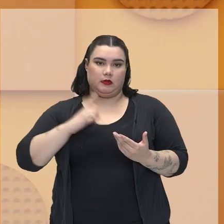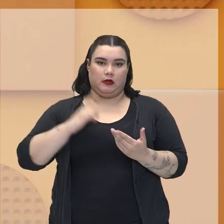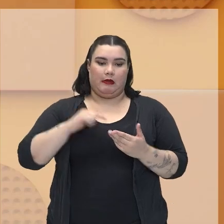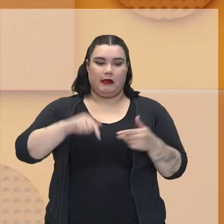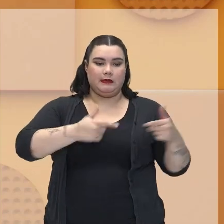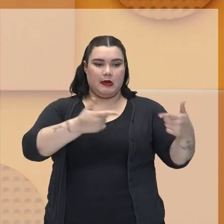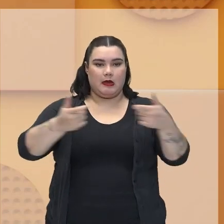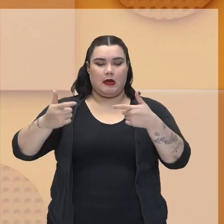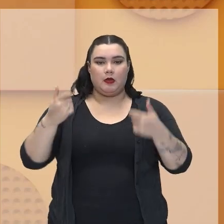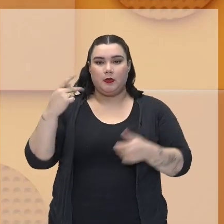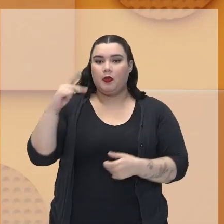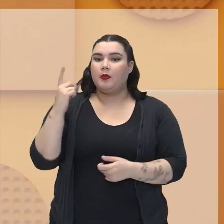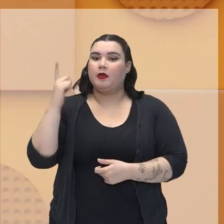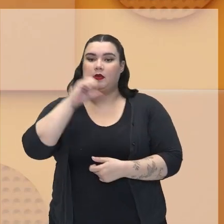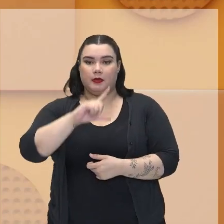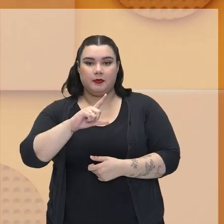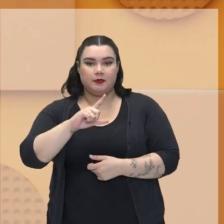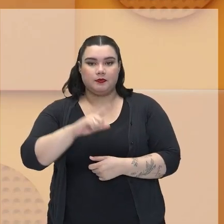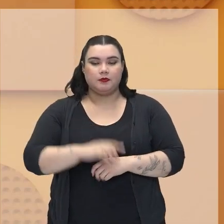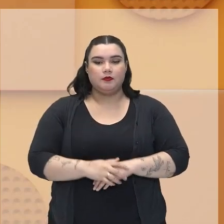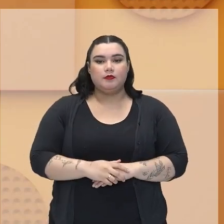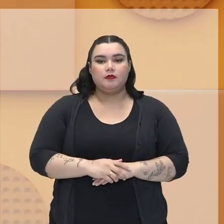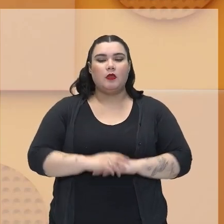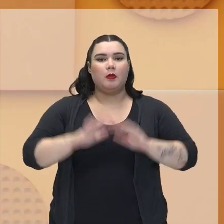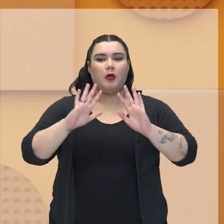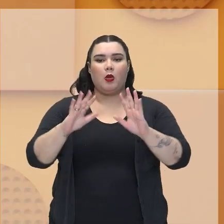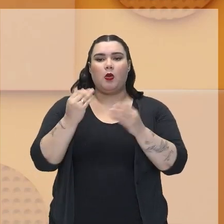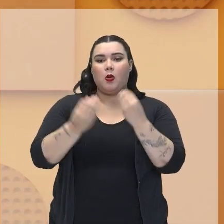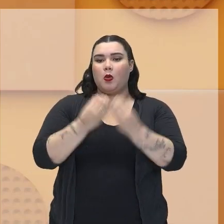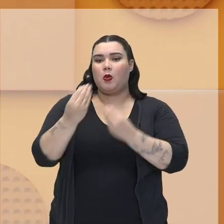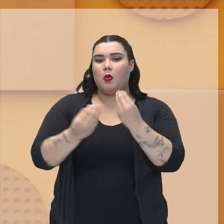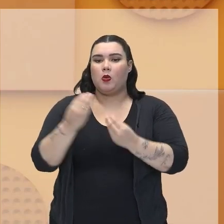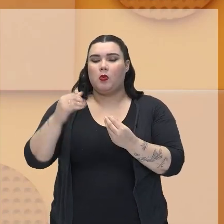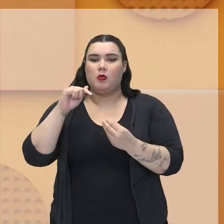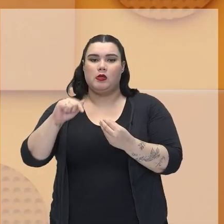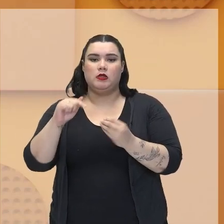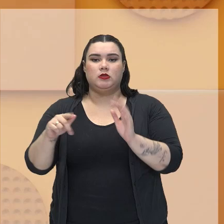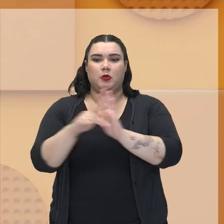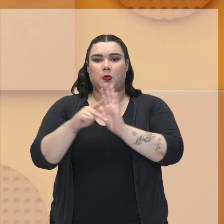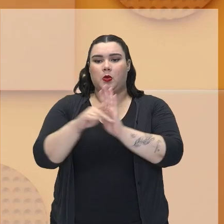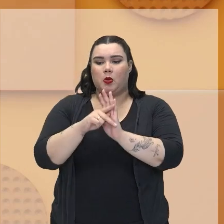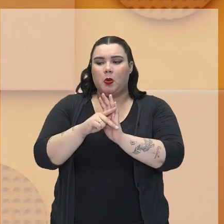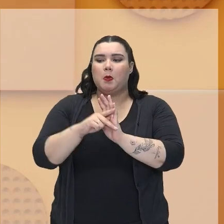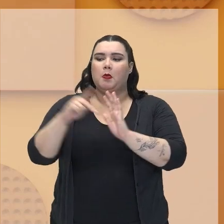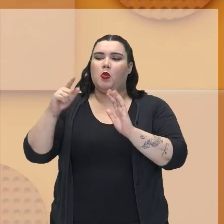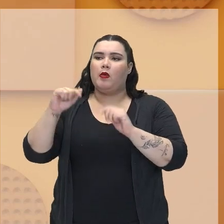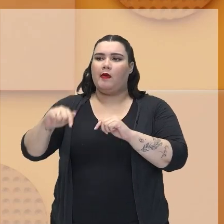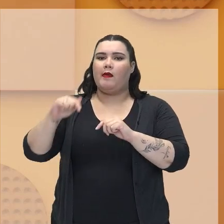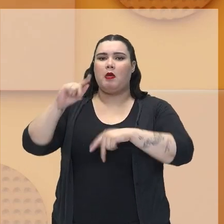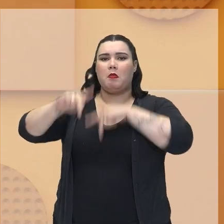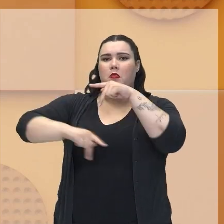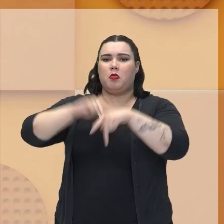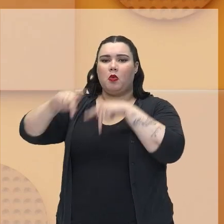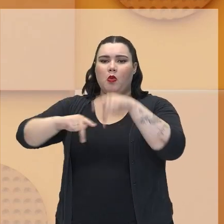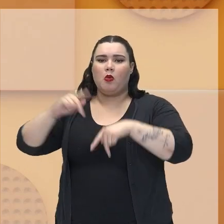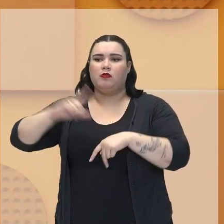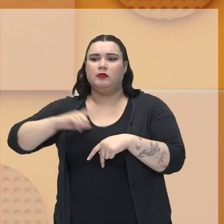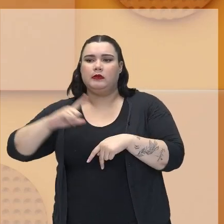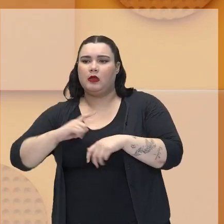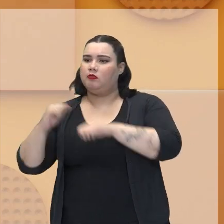Paraguai. Como é que foram conclamados, então, professor, soldados para lutar nessa guerra? a chamada